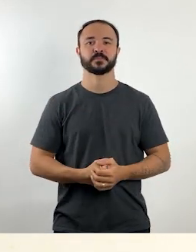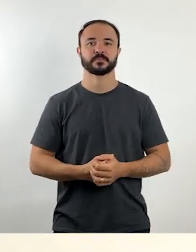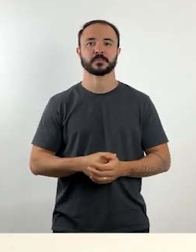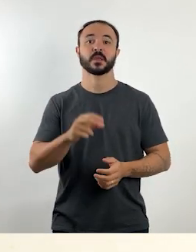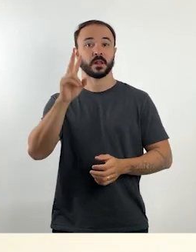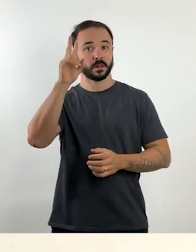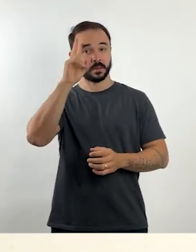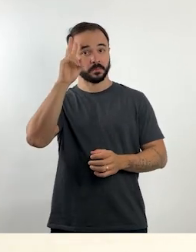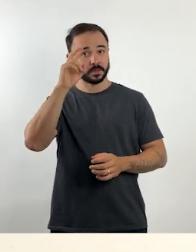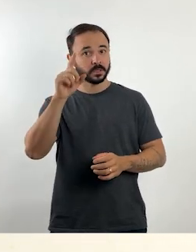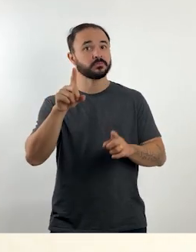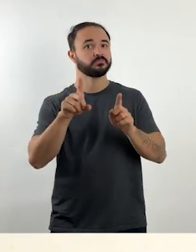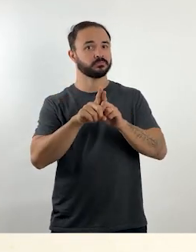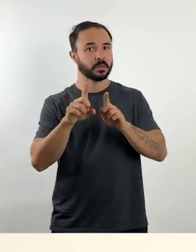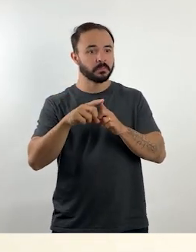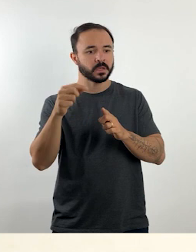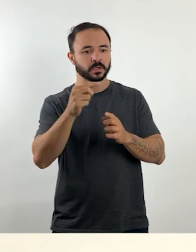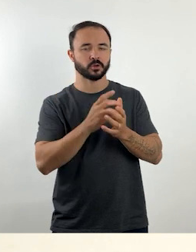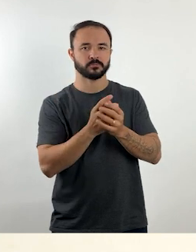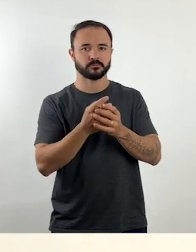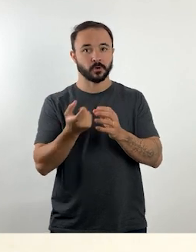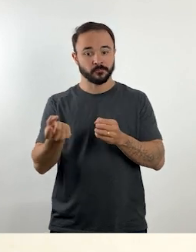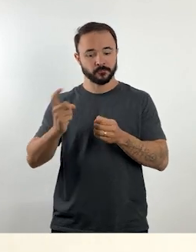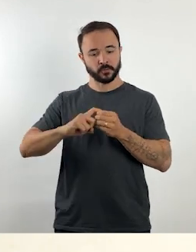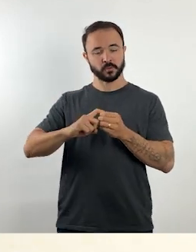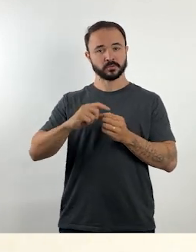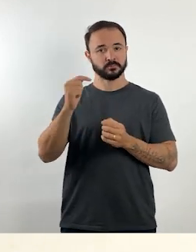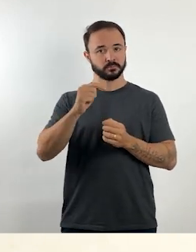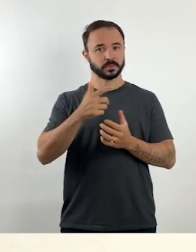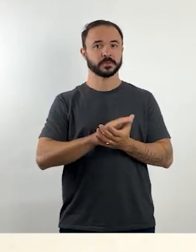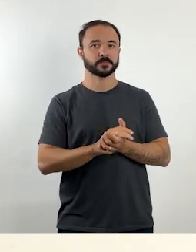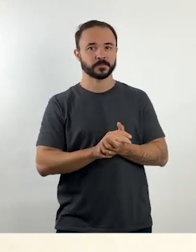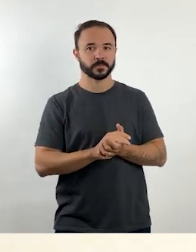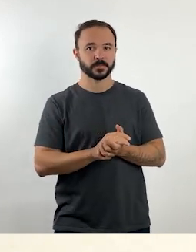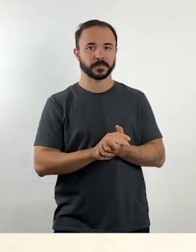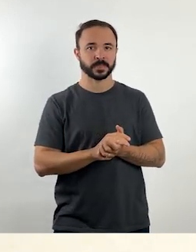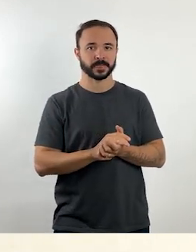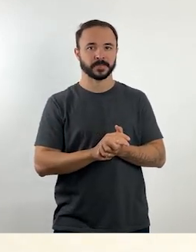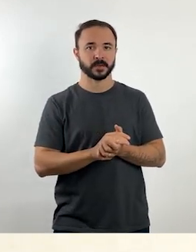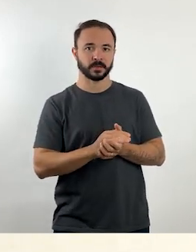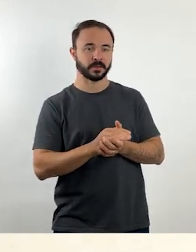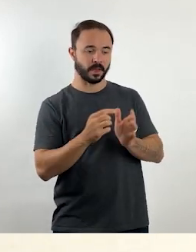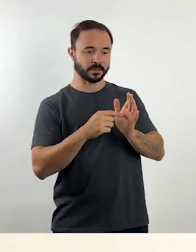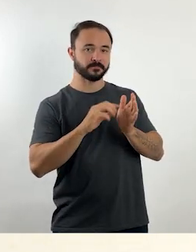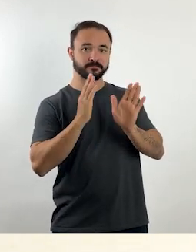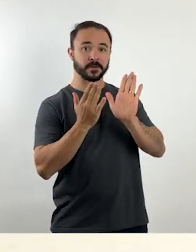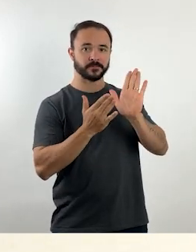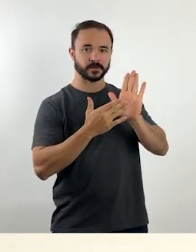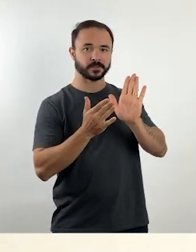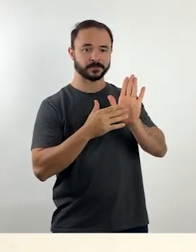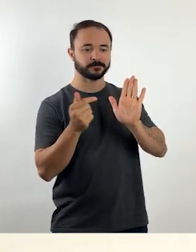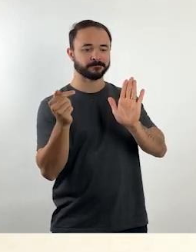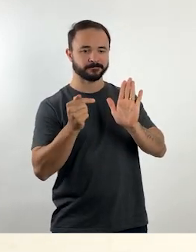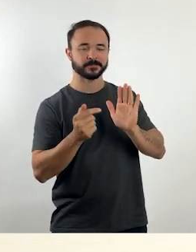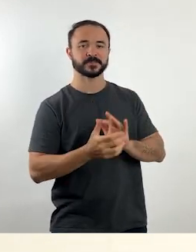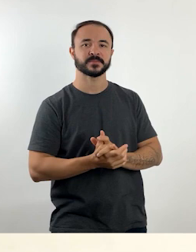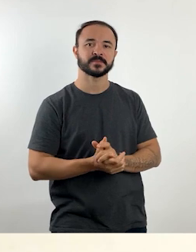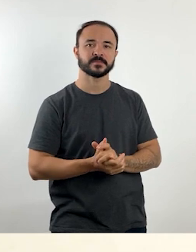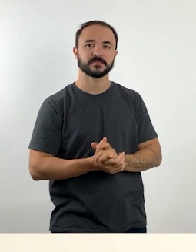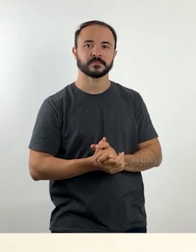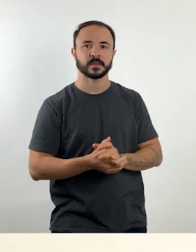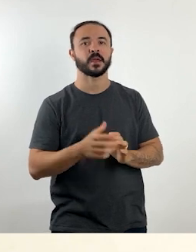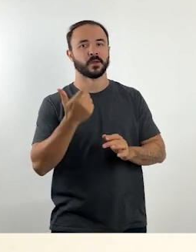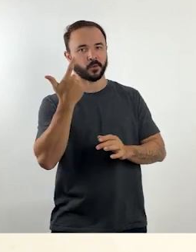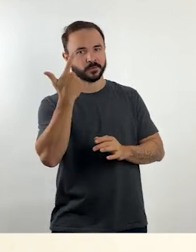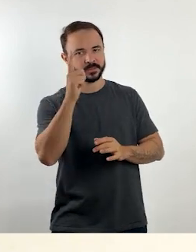tá? Lembrando agora, vou voltar a minha partezinha aqui para frente e aí eu